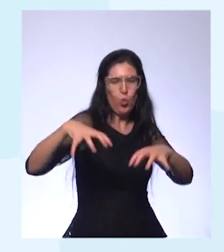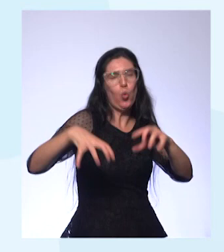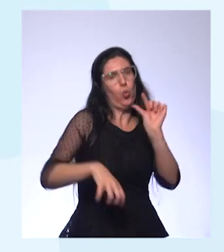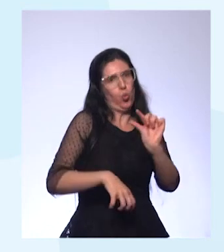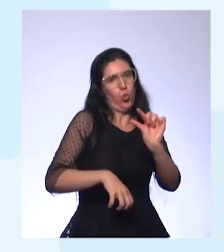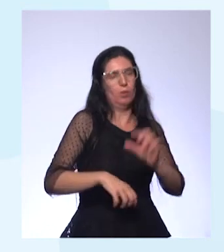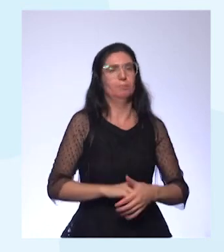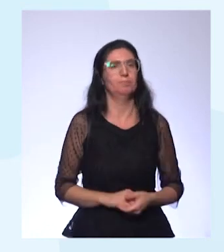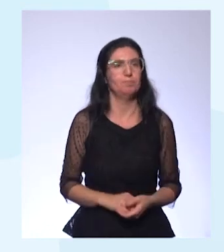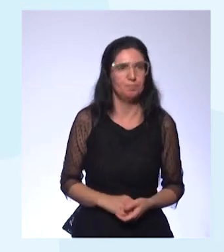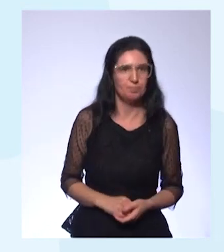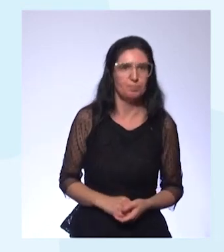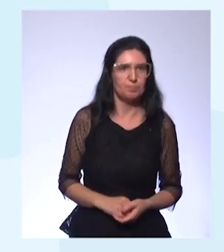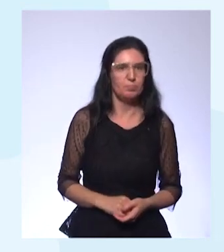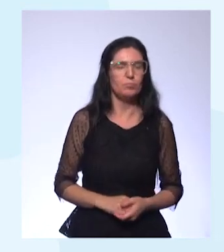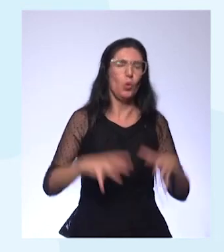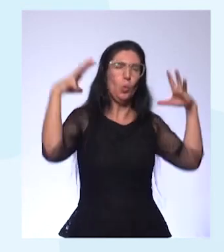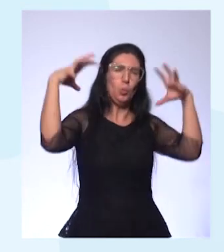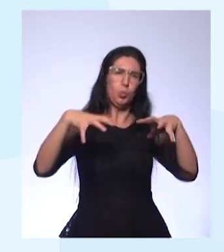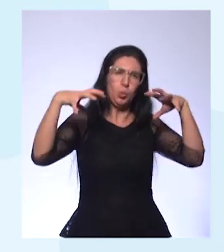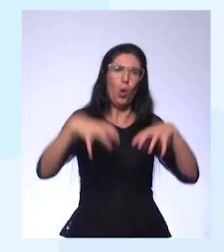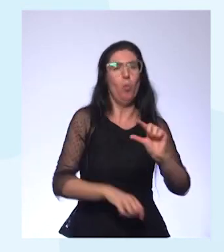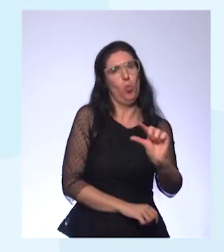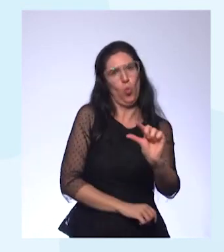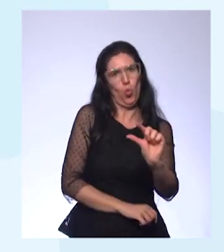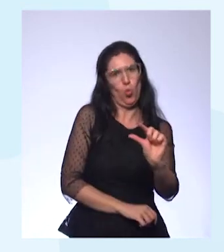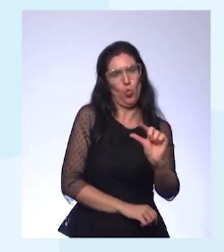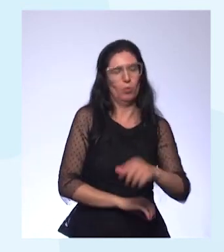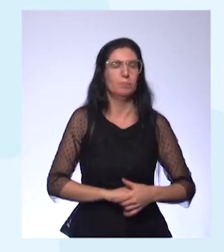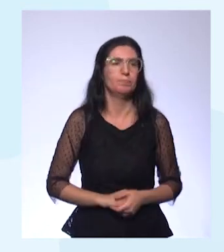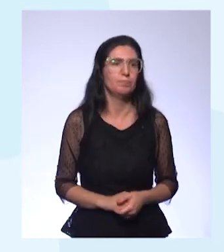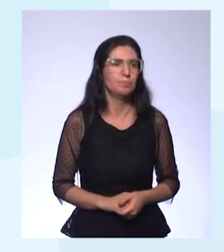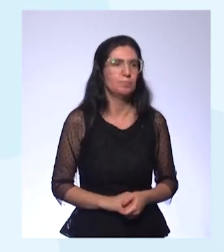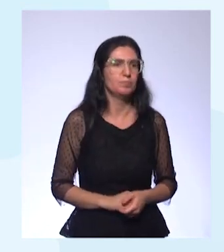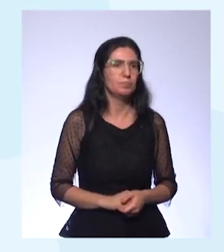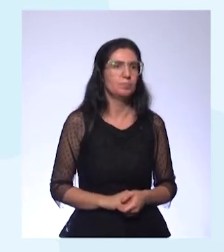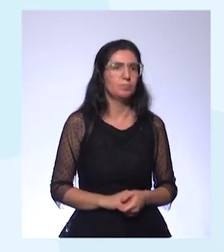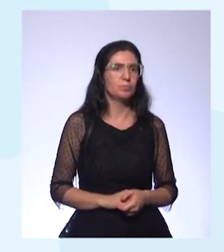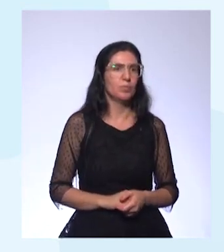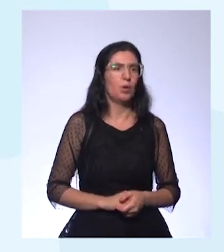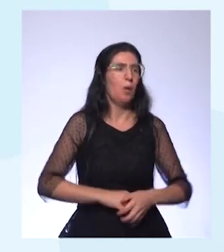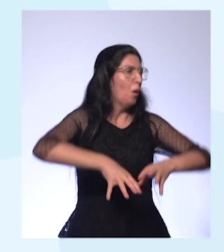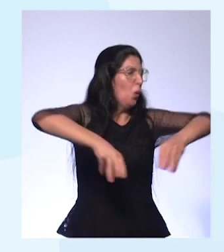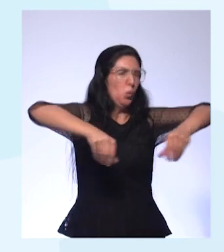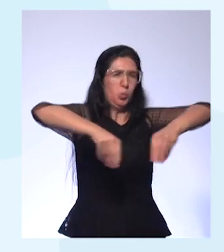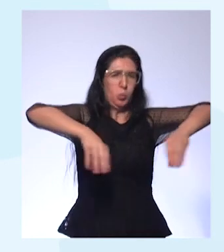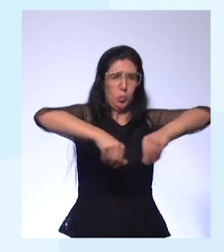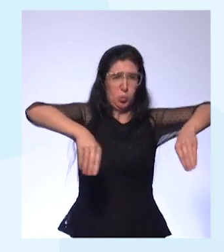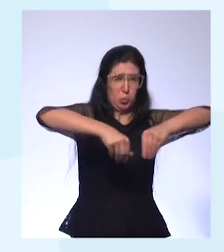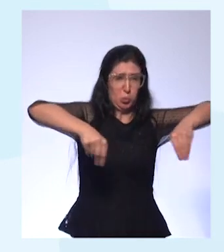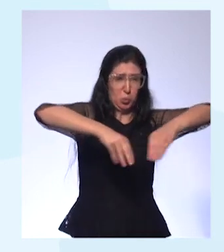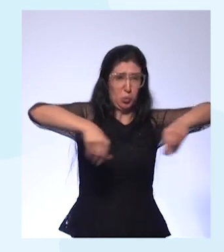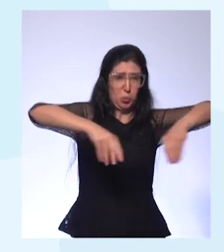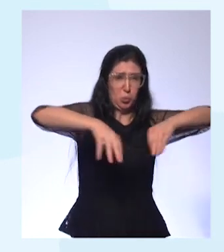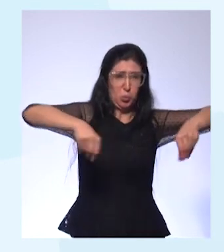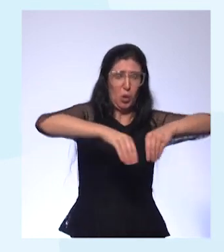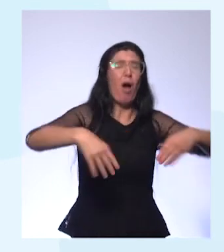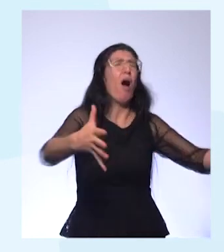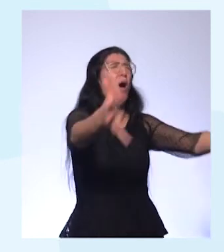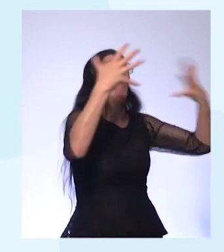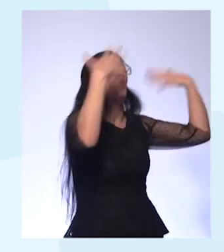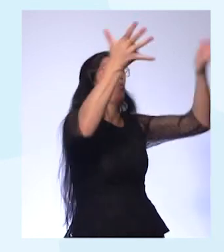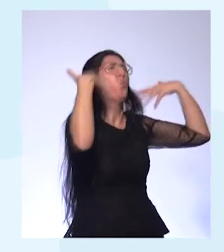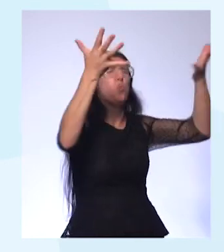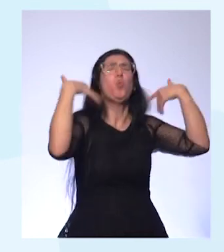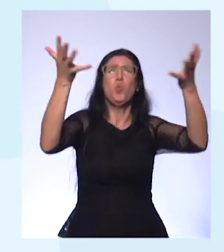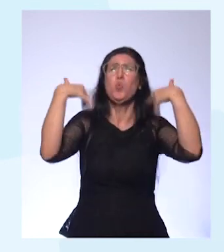Então, condição de pouca chuva e perda de água pela evaporação, pelo excesso de calor, principalmente no dia, são características